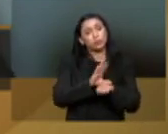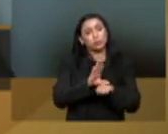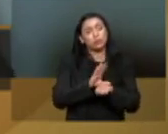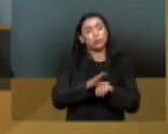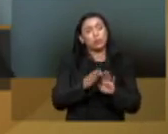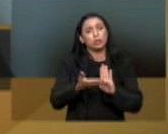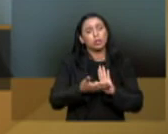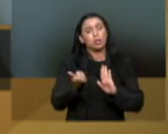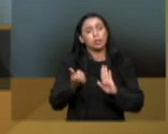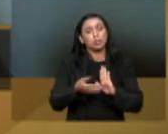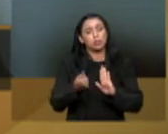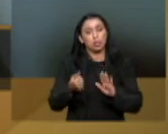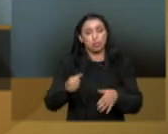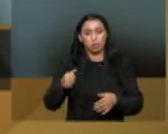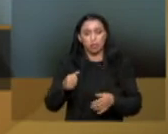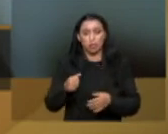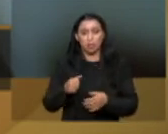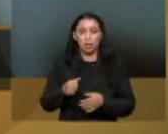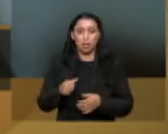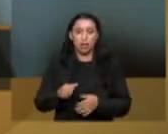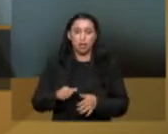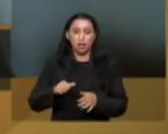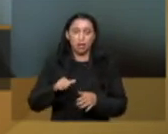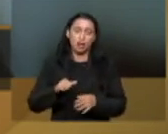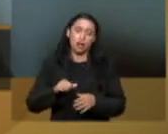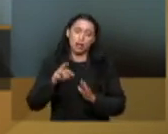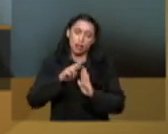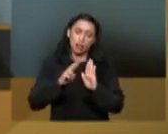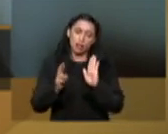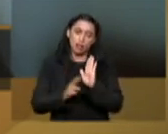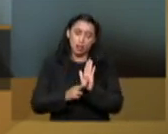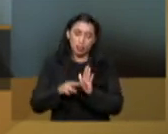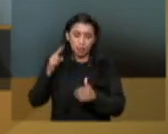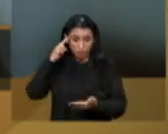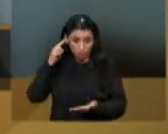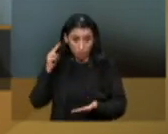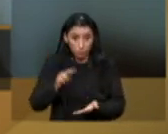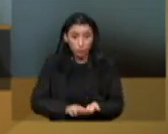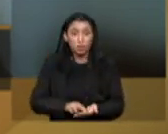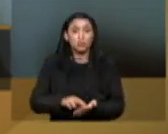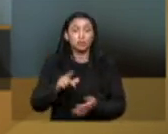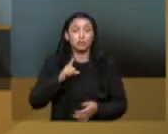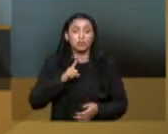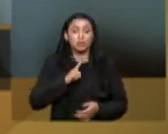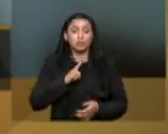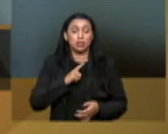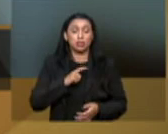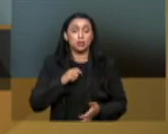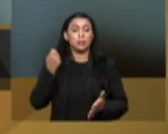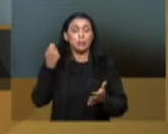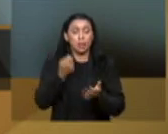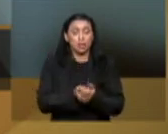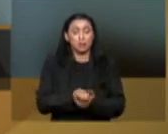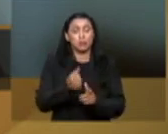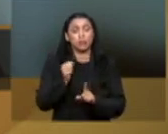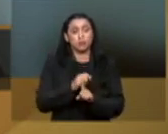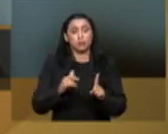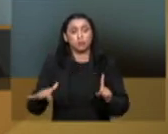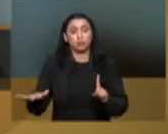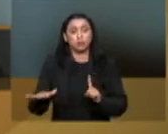ter afastado a aplicação dessa regra na hipótese em que se trata de contribuições